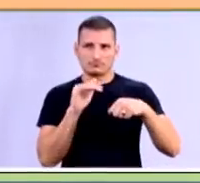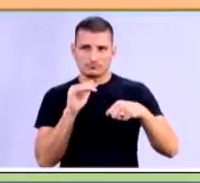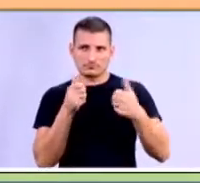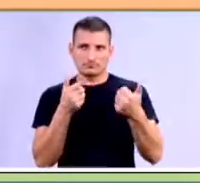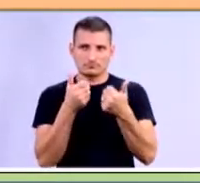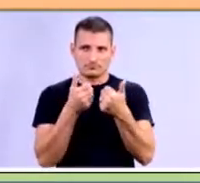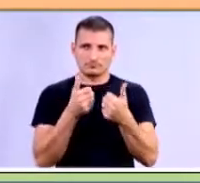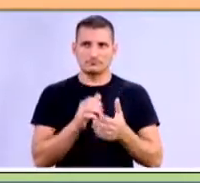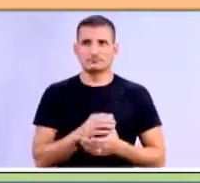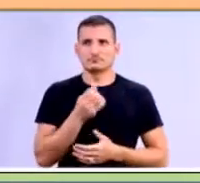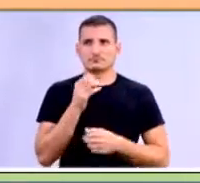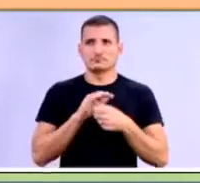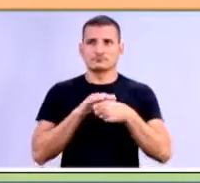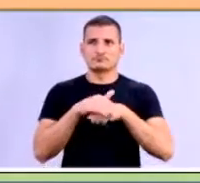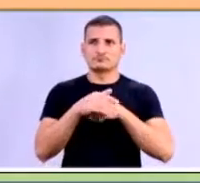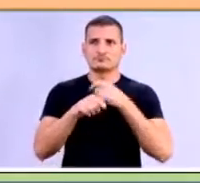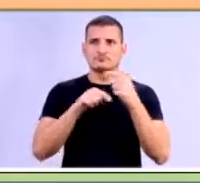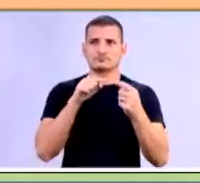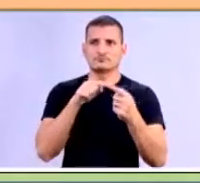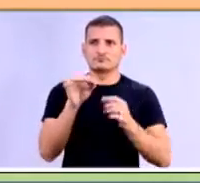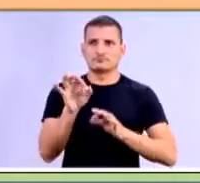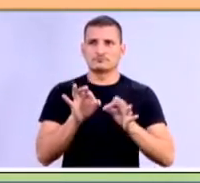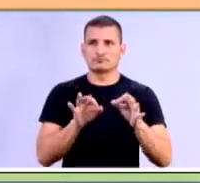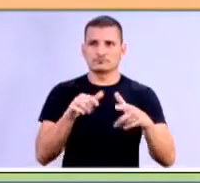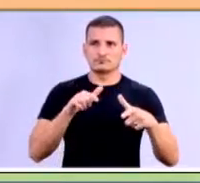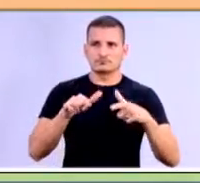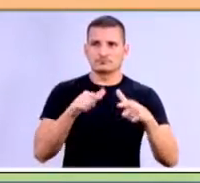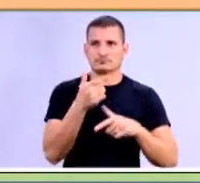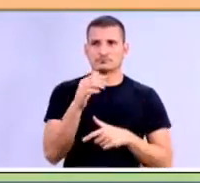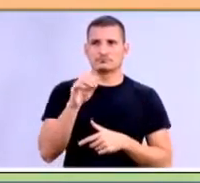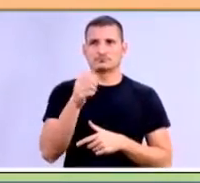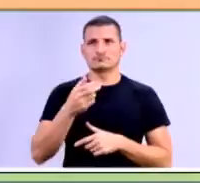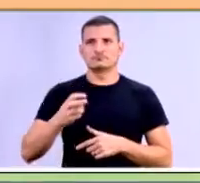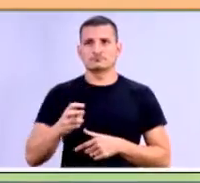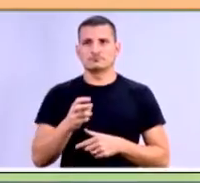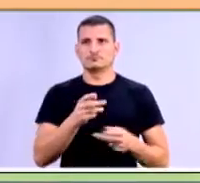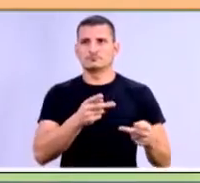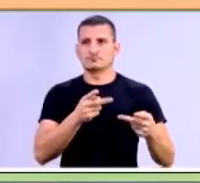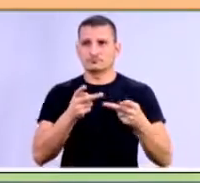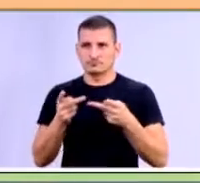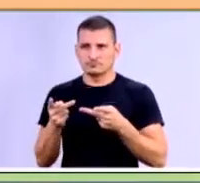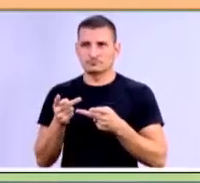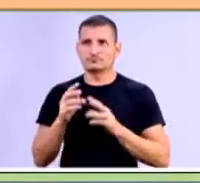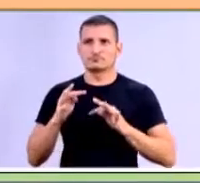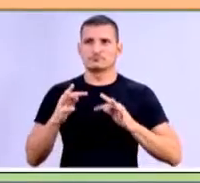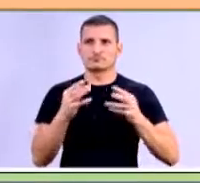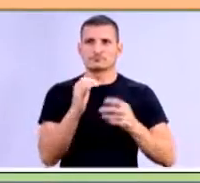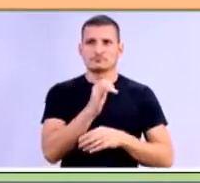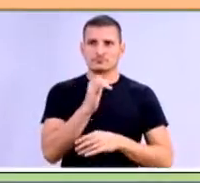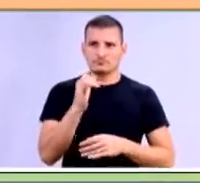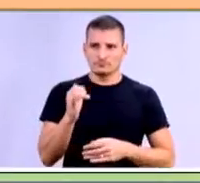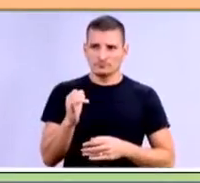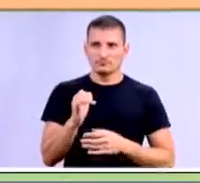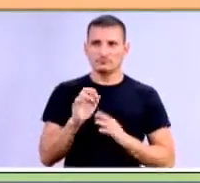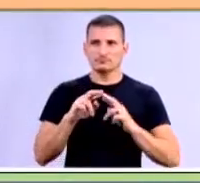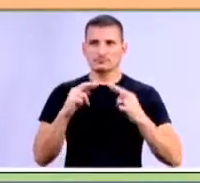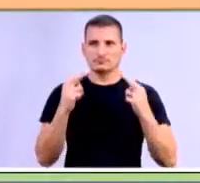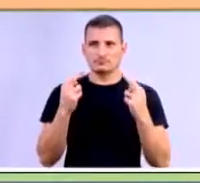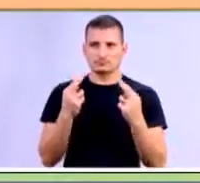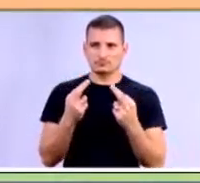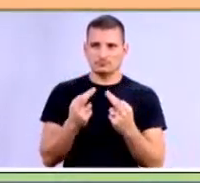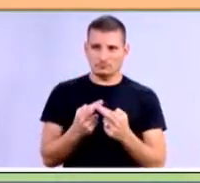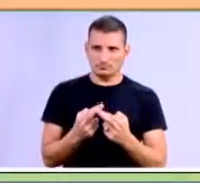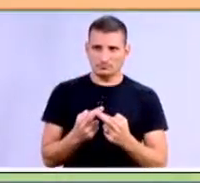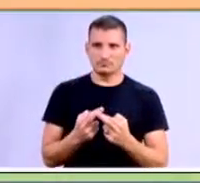Boa noite. Com o objetivo de organizar os trabalhos para 2015, convocamos a todos os tutores para uma